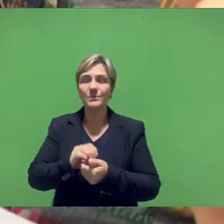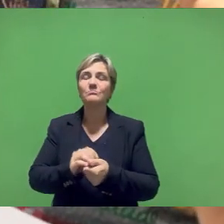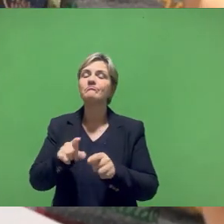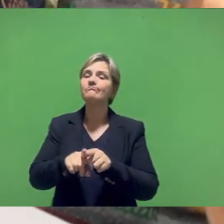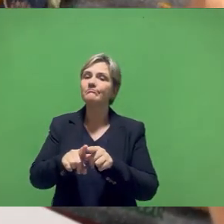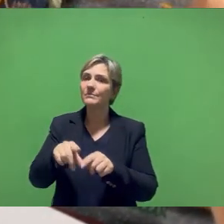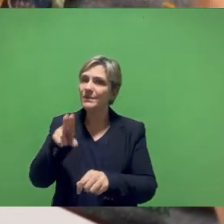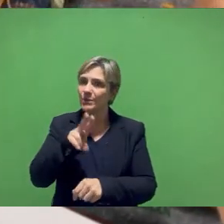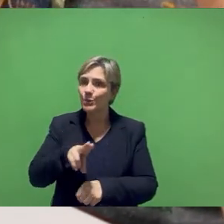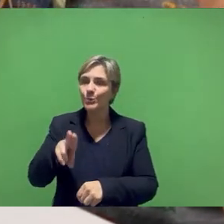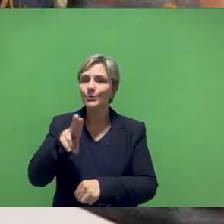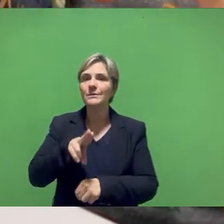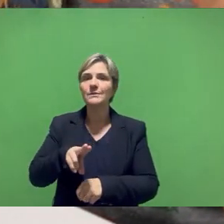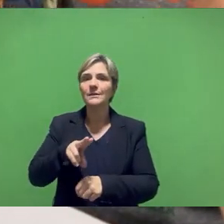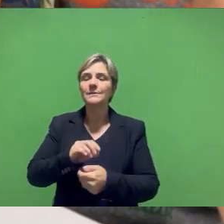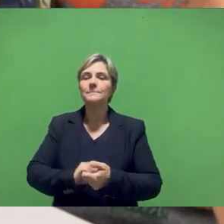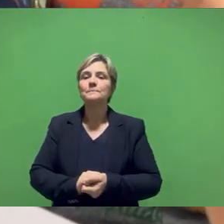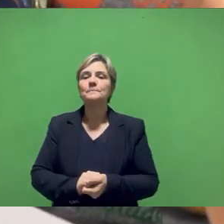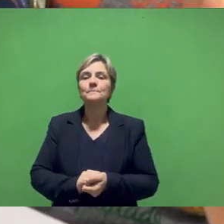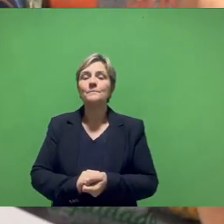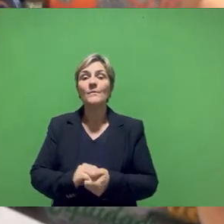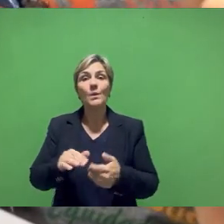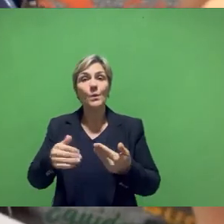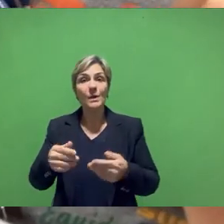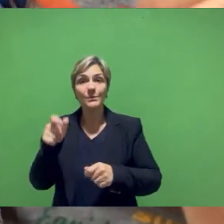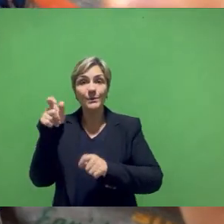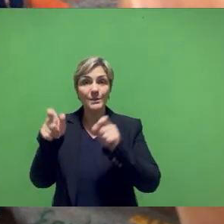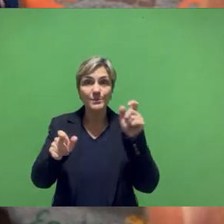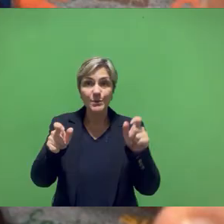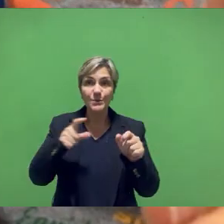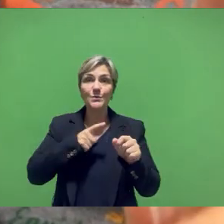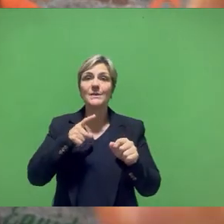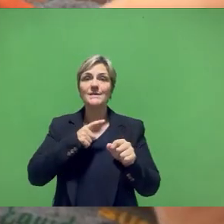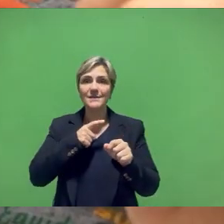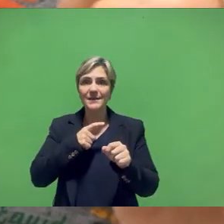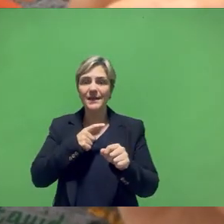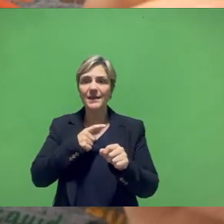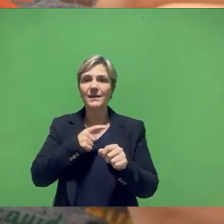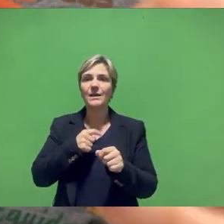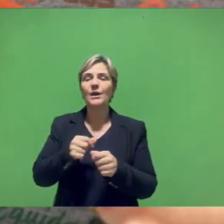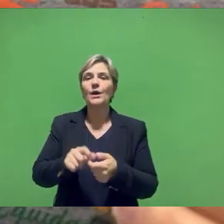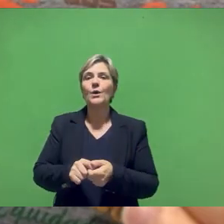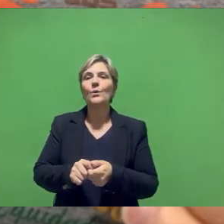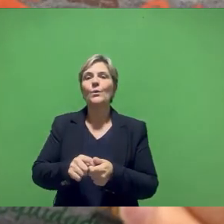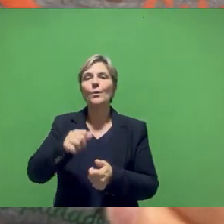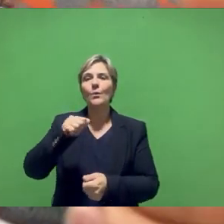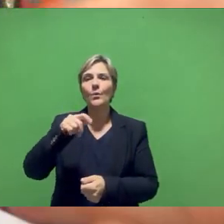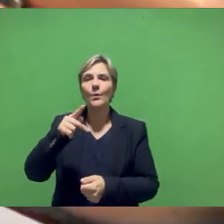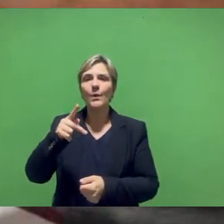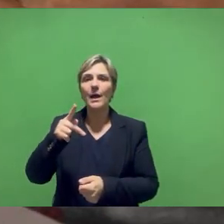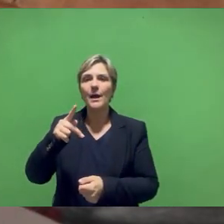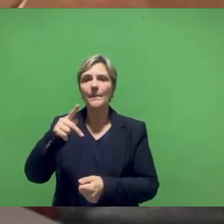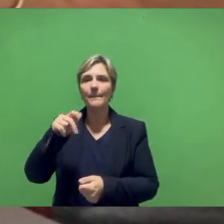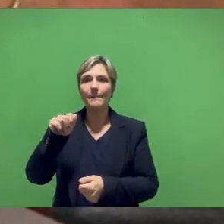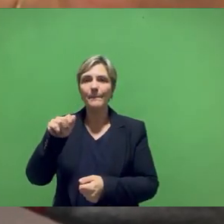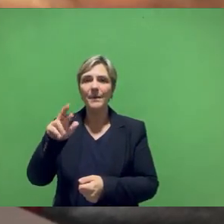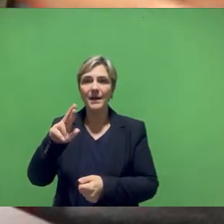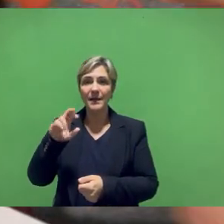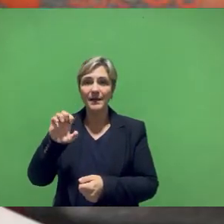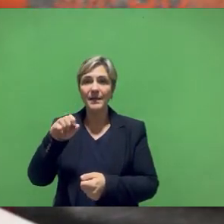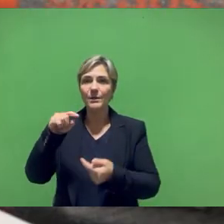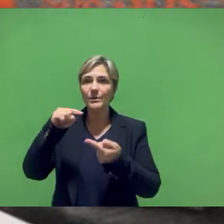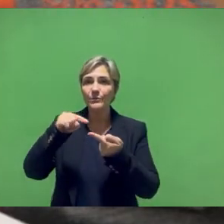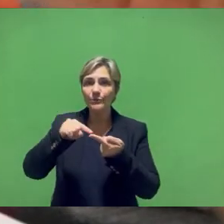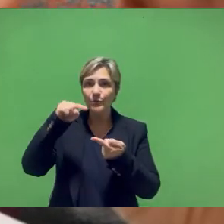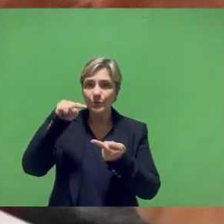ela é usada quando as pessoas têm um aparelhinho de medir a glicose capilar, aquela que faz o furinho